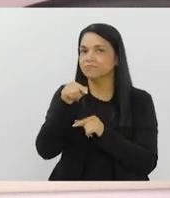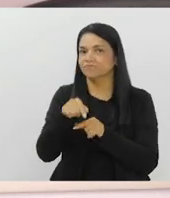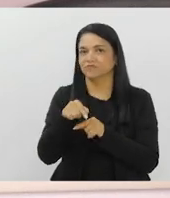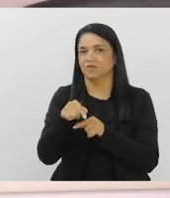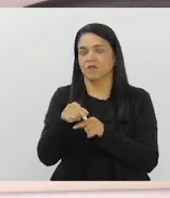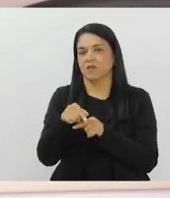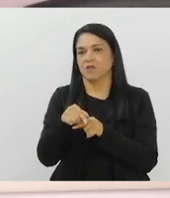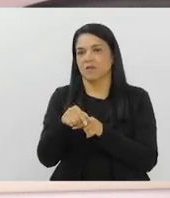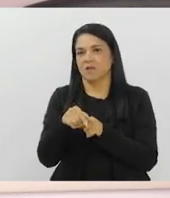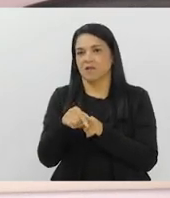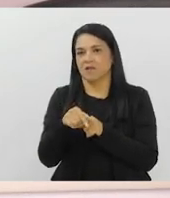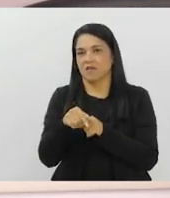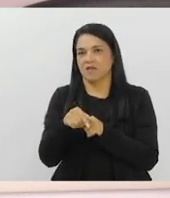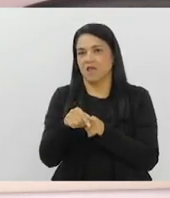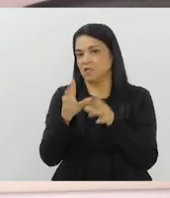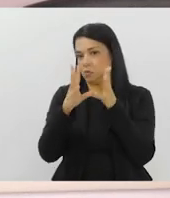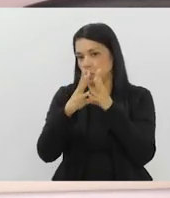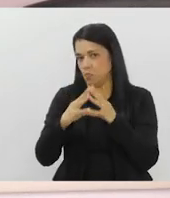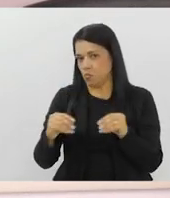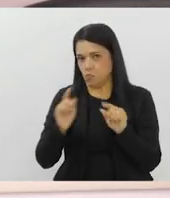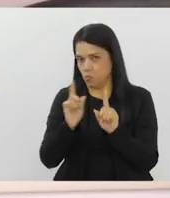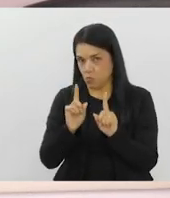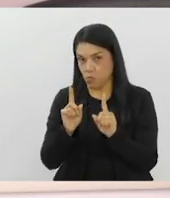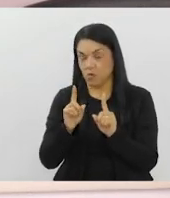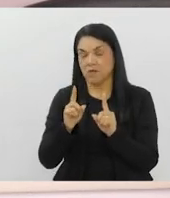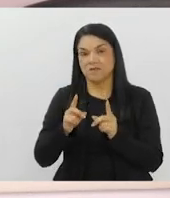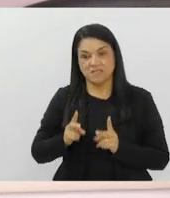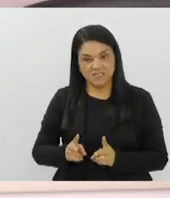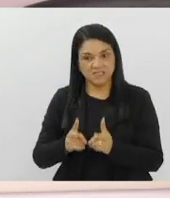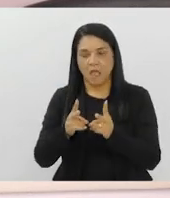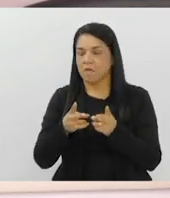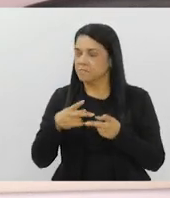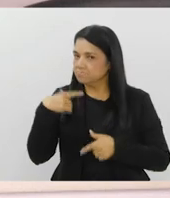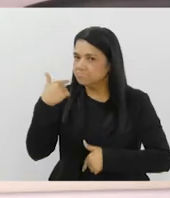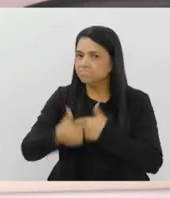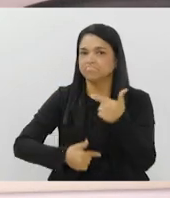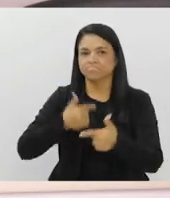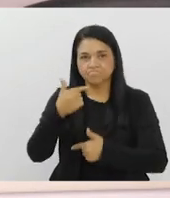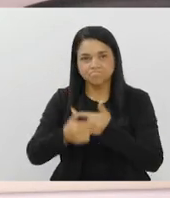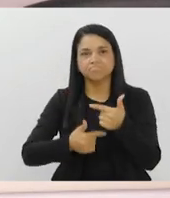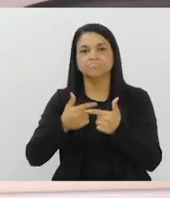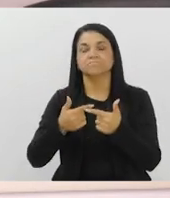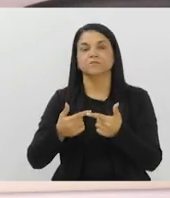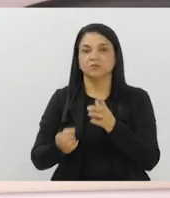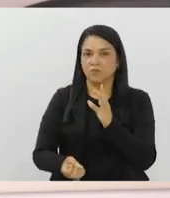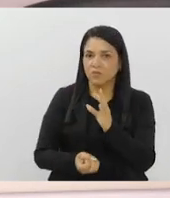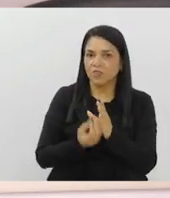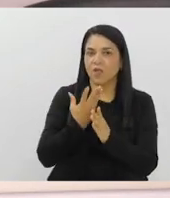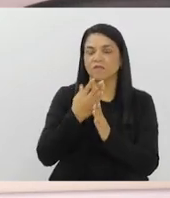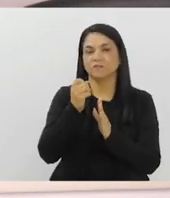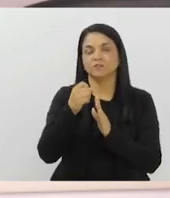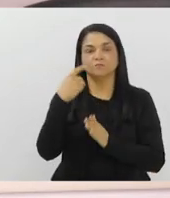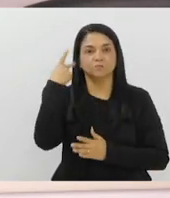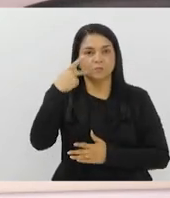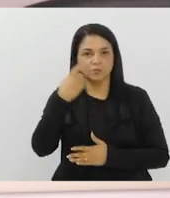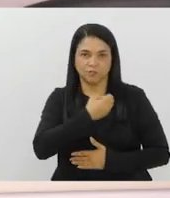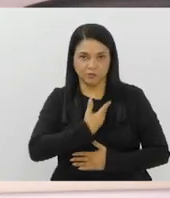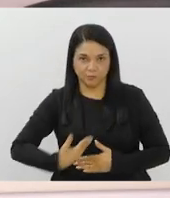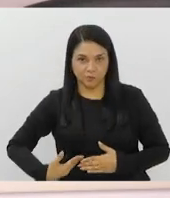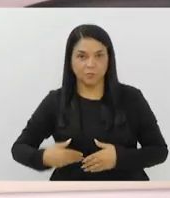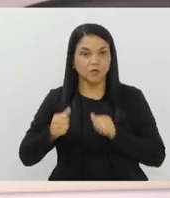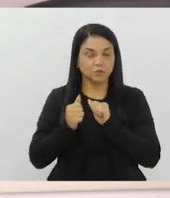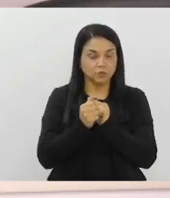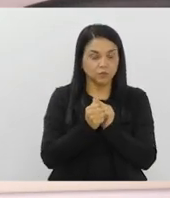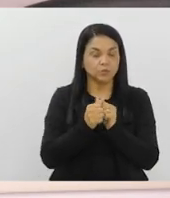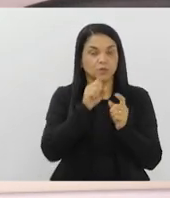esvaziam em si mesmas, porque nunca serão suficientes. Então, a gente precisa estar com a sociedade civil, a gente precisa estar com o poder